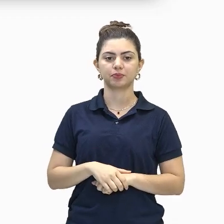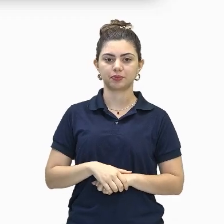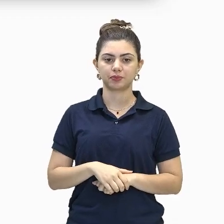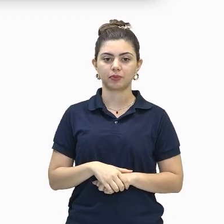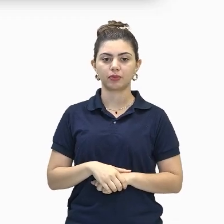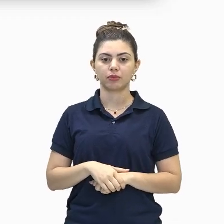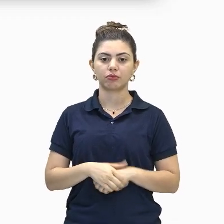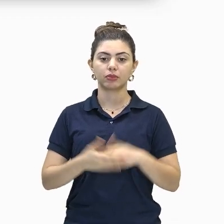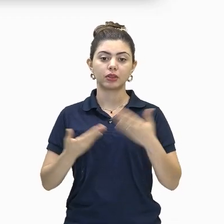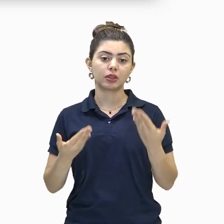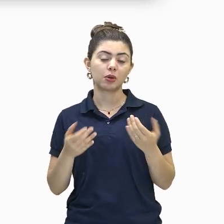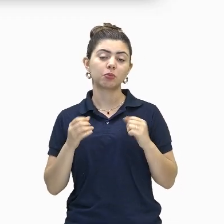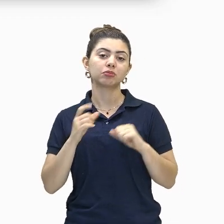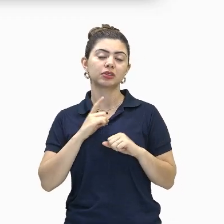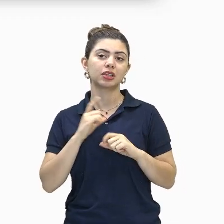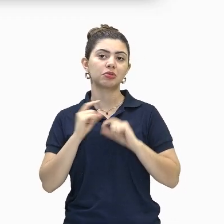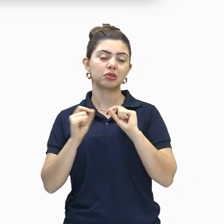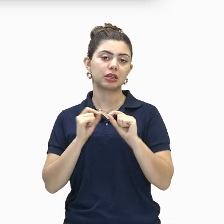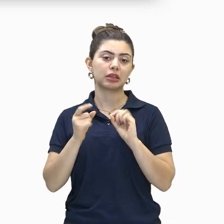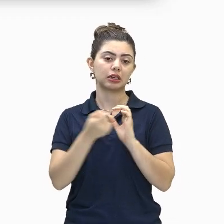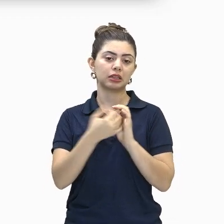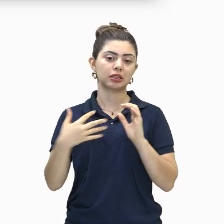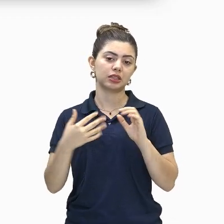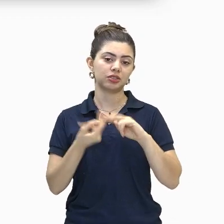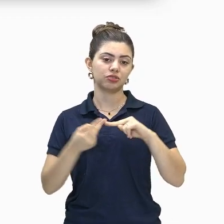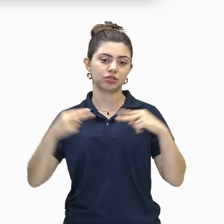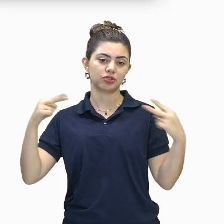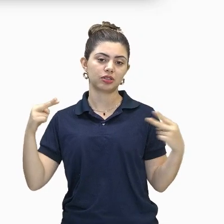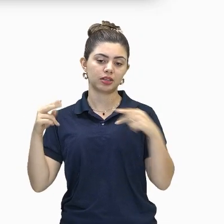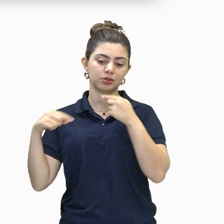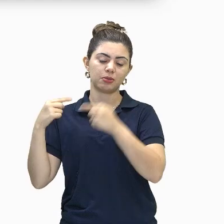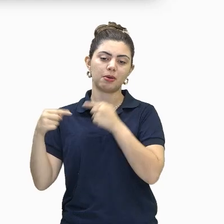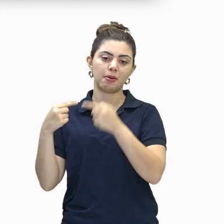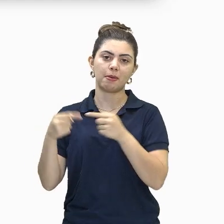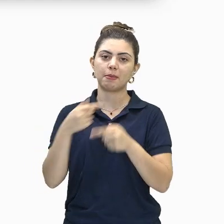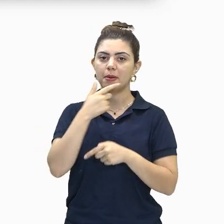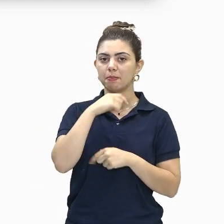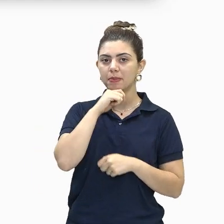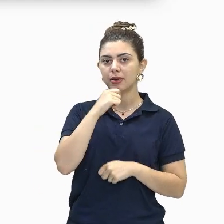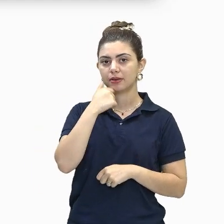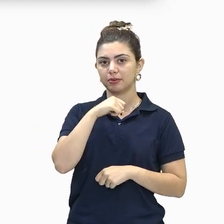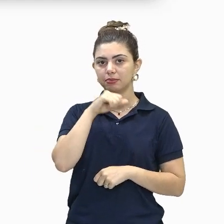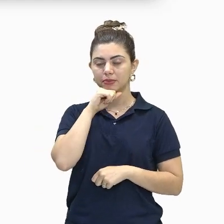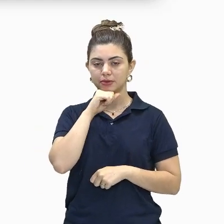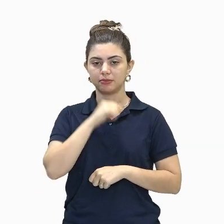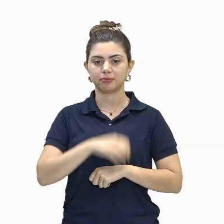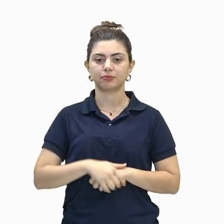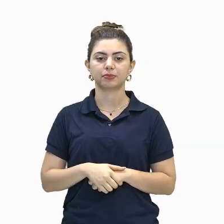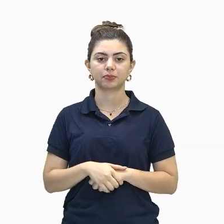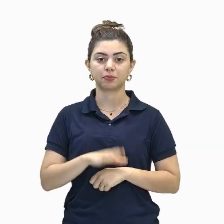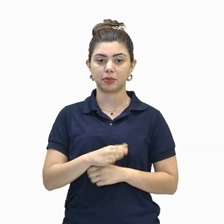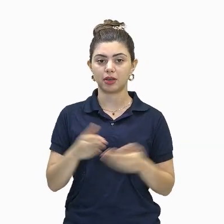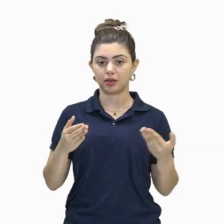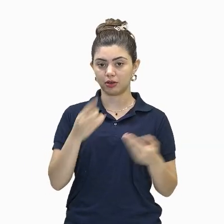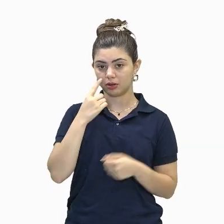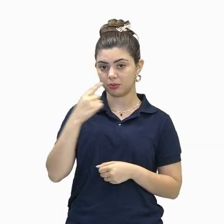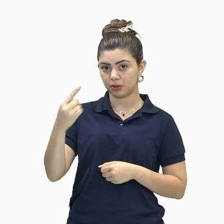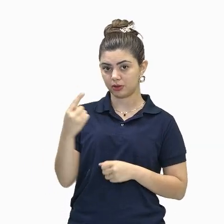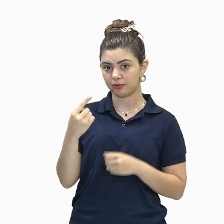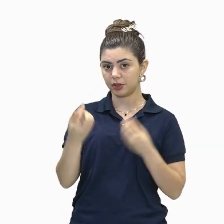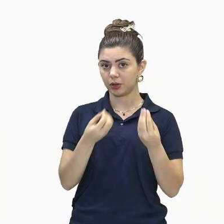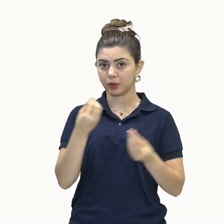causas predominantemente genéticas, comumente transmitidas de pais para filhos. Vamos analisar aqui um heredograma desta